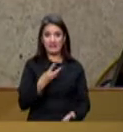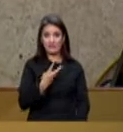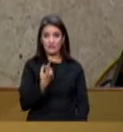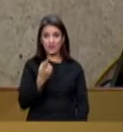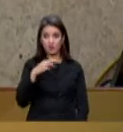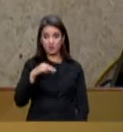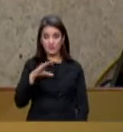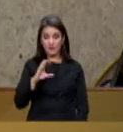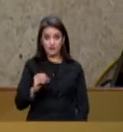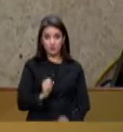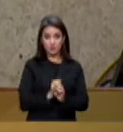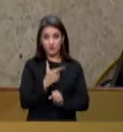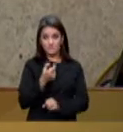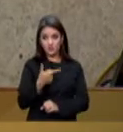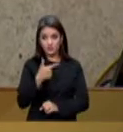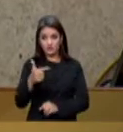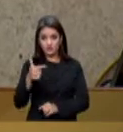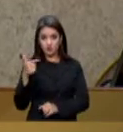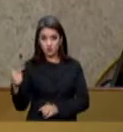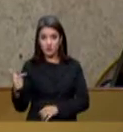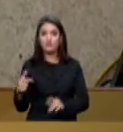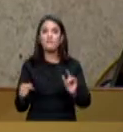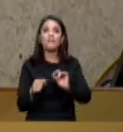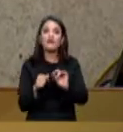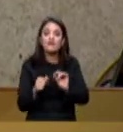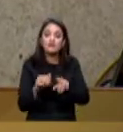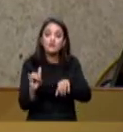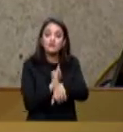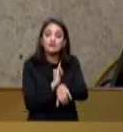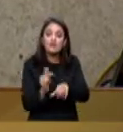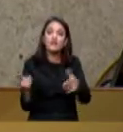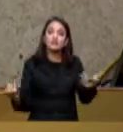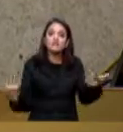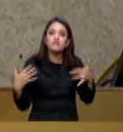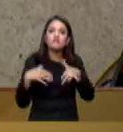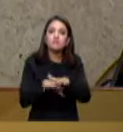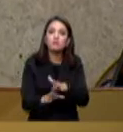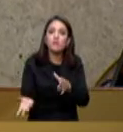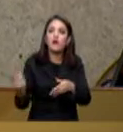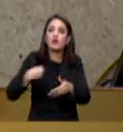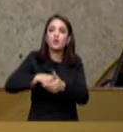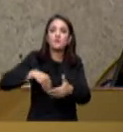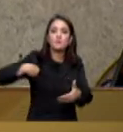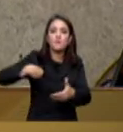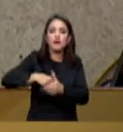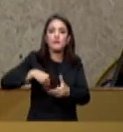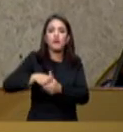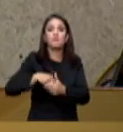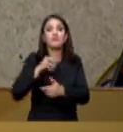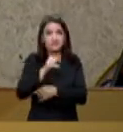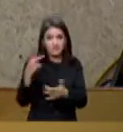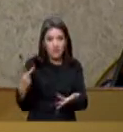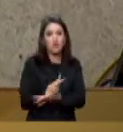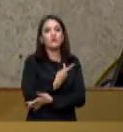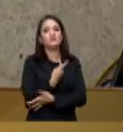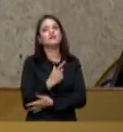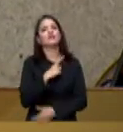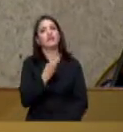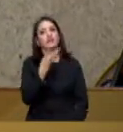de 2022 para viabilizar essa inclusão. Se isso ocorrer, esses contratos poderão ser prorrogados por 30 anos.